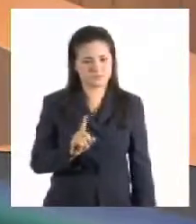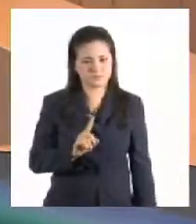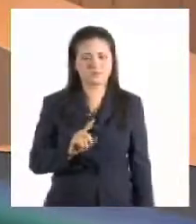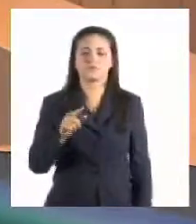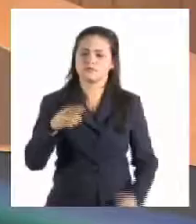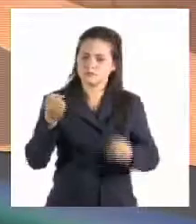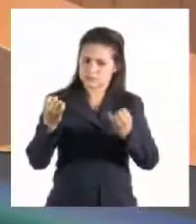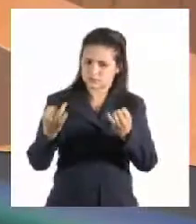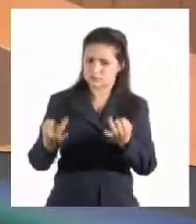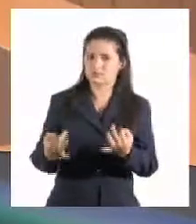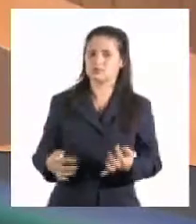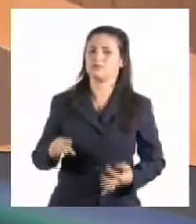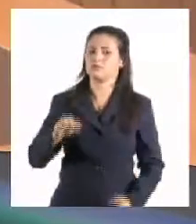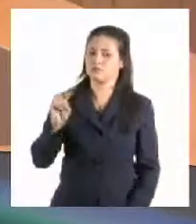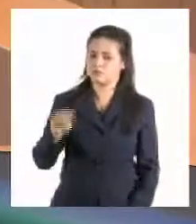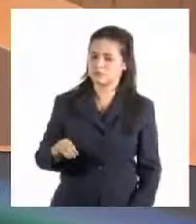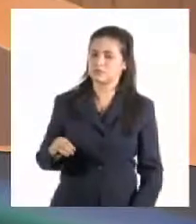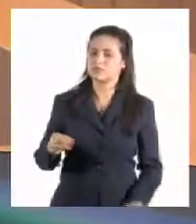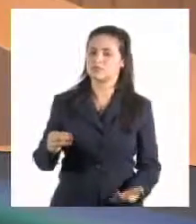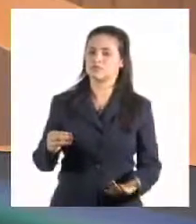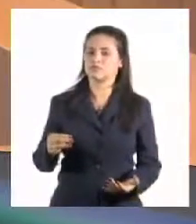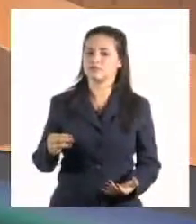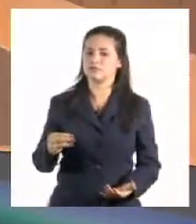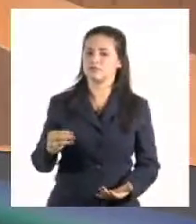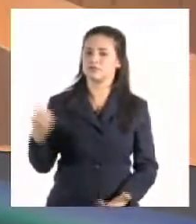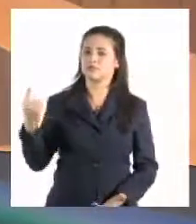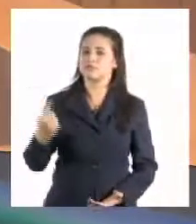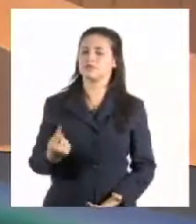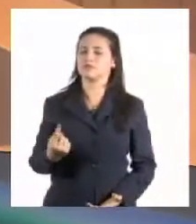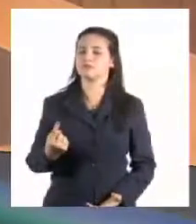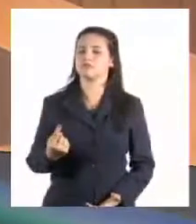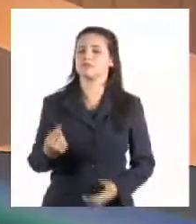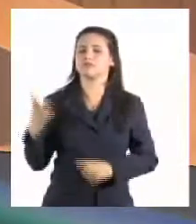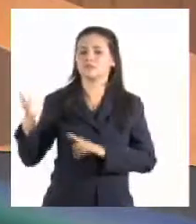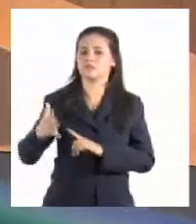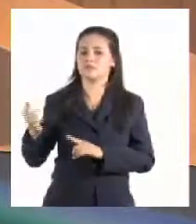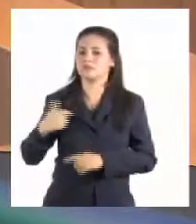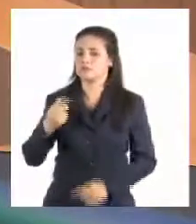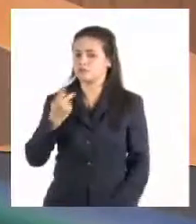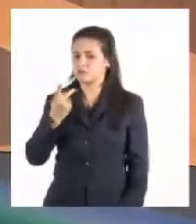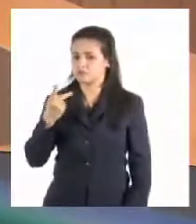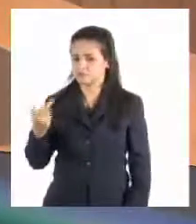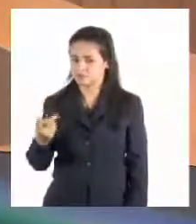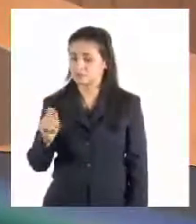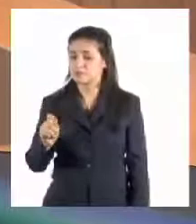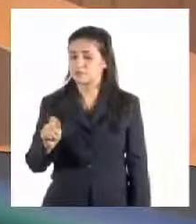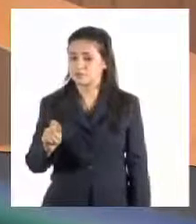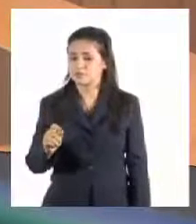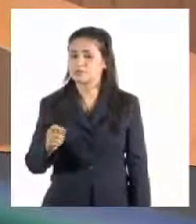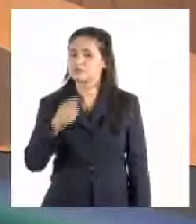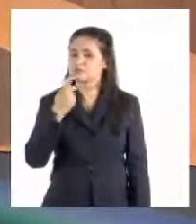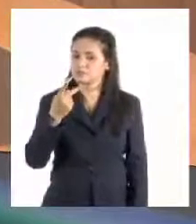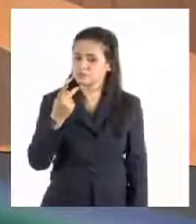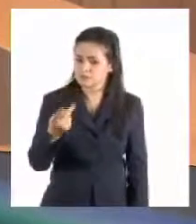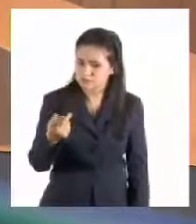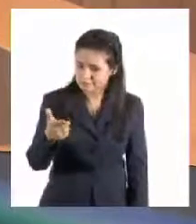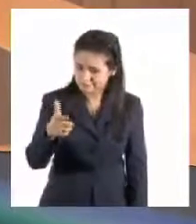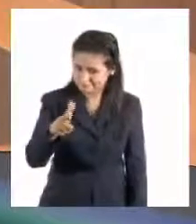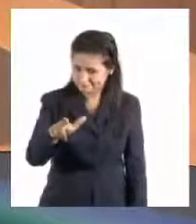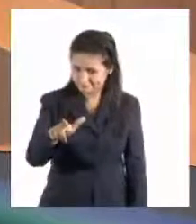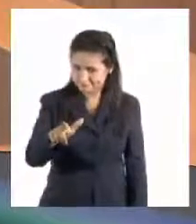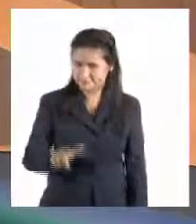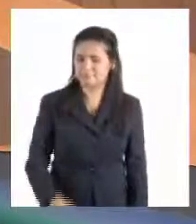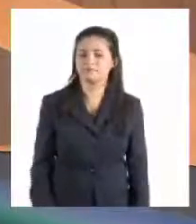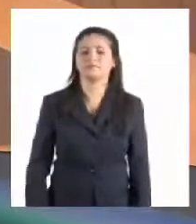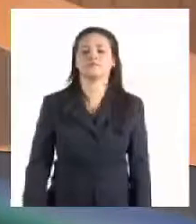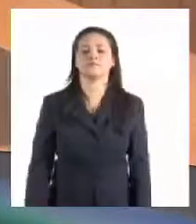sessão do que eu estava falando ontem, que o governo do Estado, que inclusive eu vou repetir aqui o meu discurso ontem,